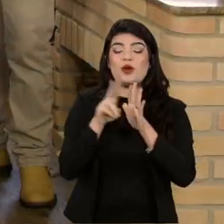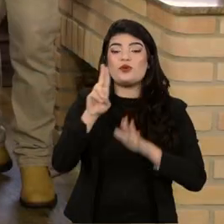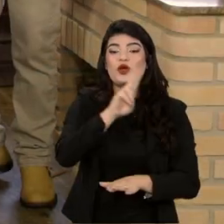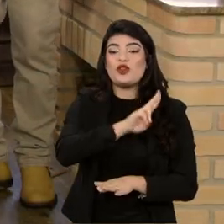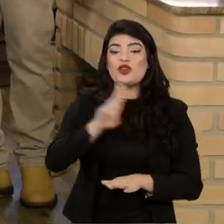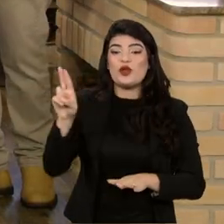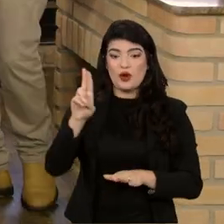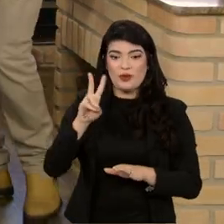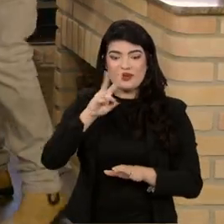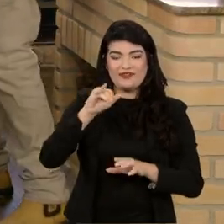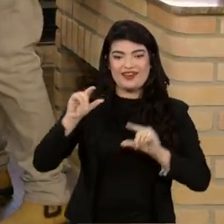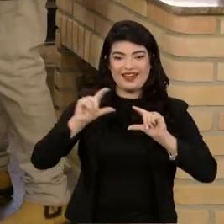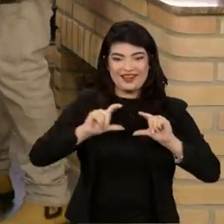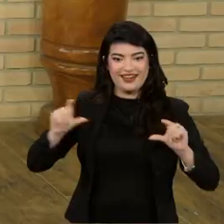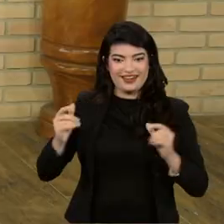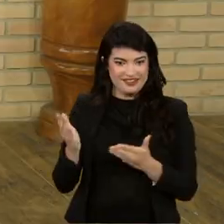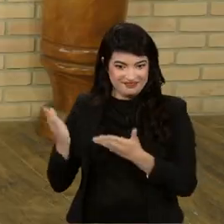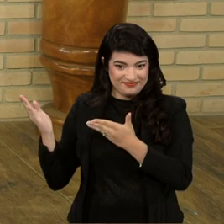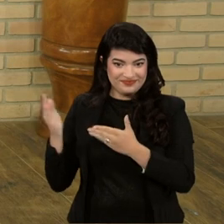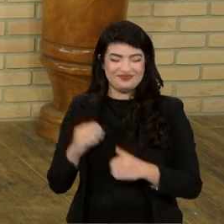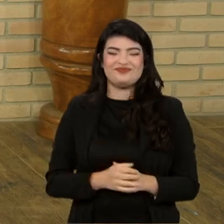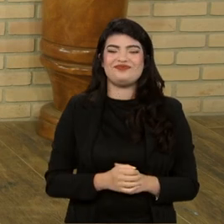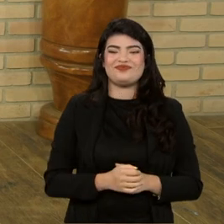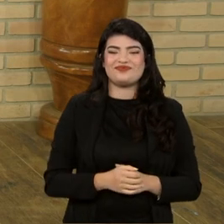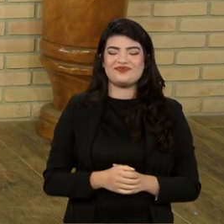Madonna bonita do Ted Vieira.